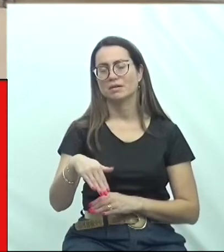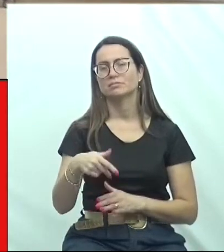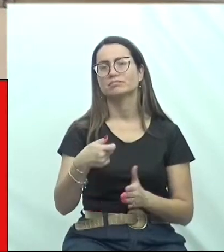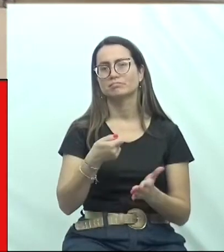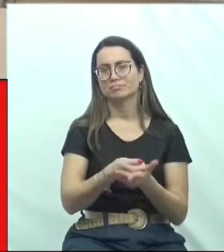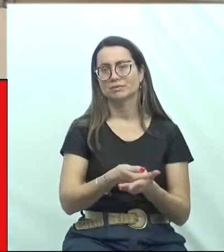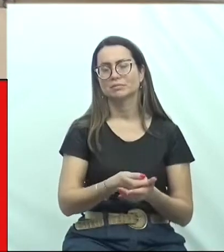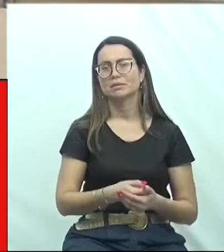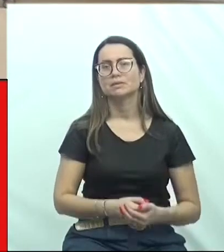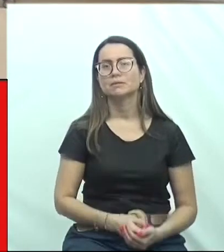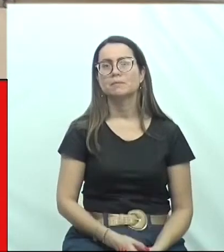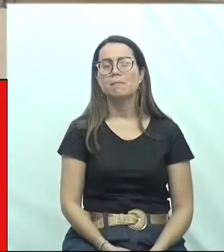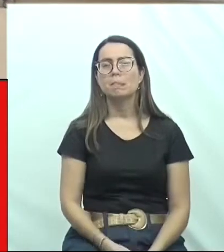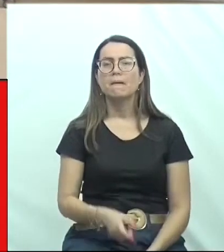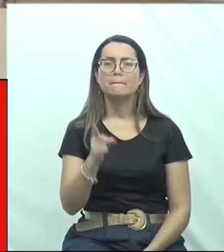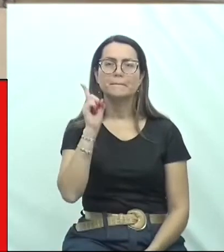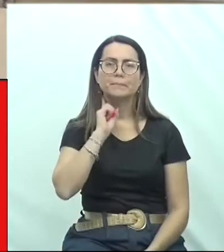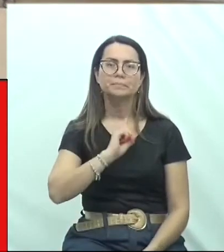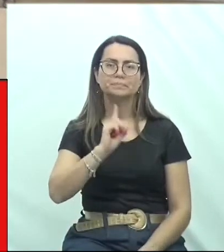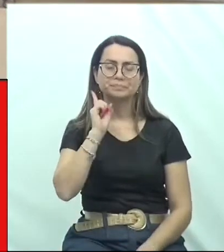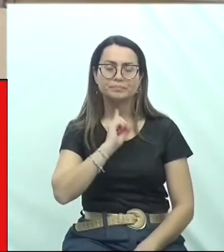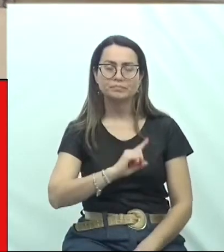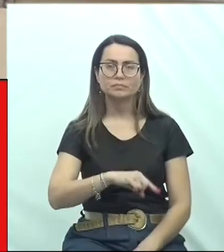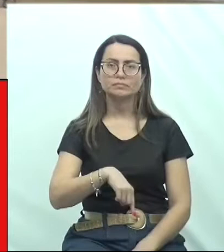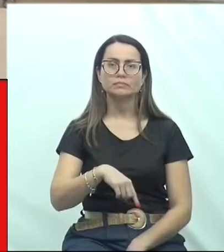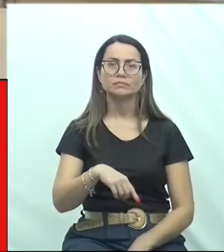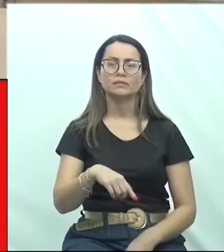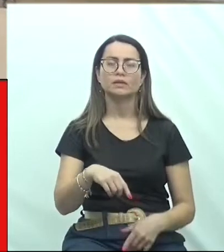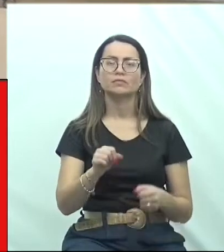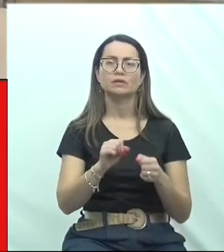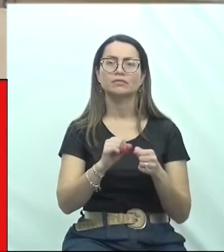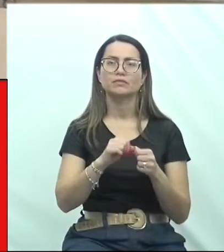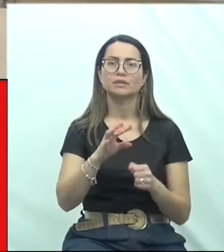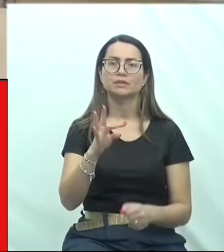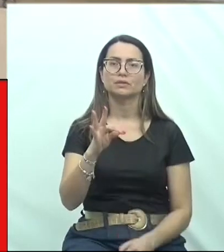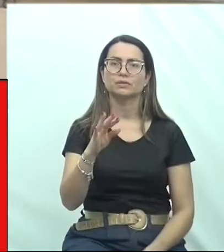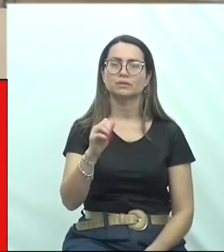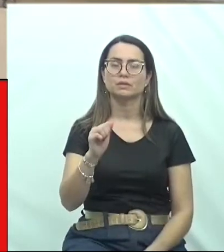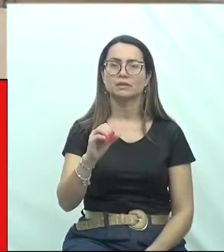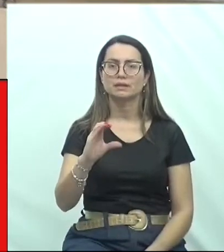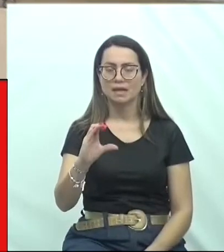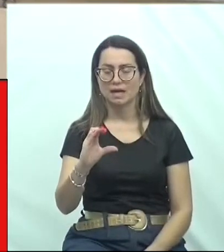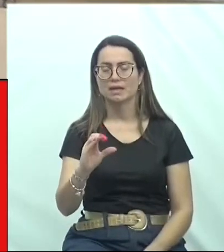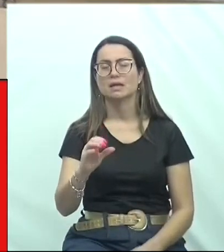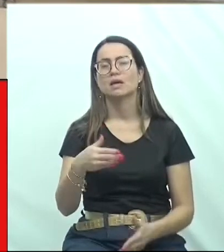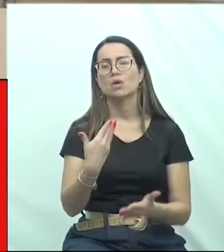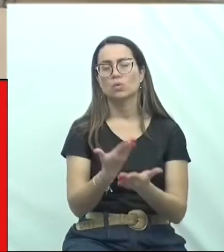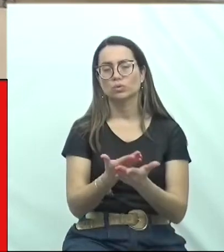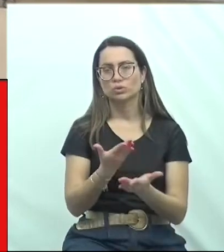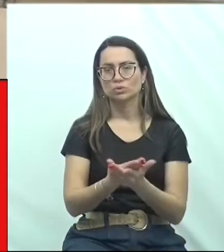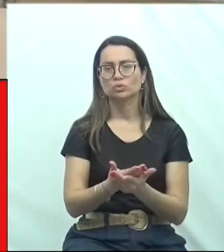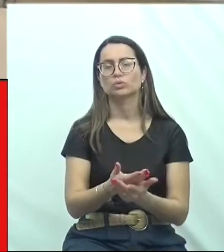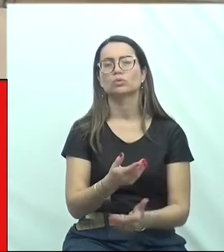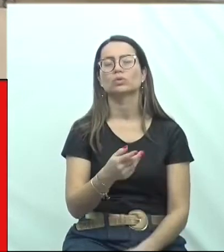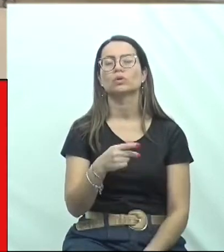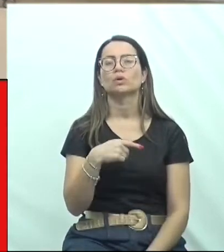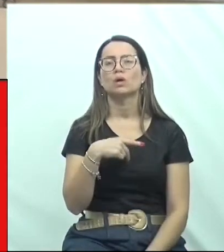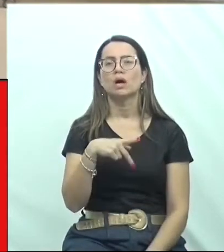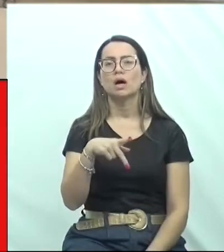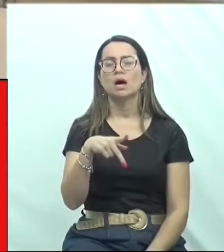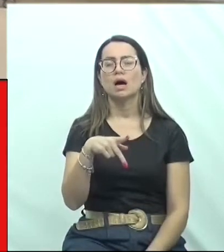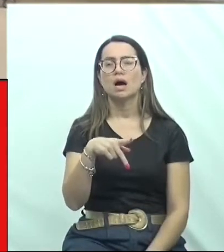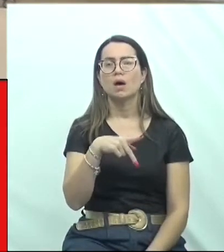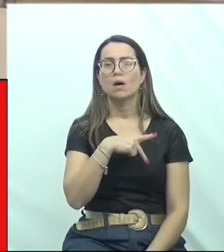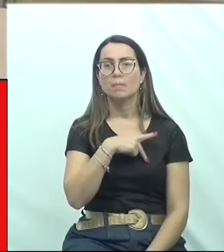Belo Horizonte, Minas Gerais, foi feito esse TAC, foi feito esse estudo, a promotoria participou também desse TAC,